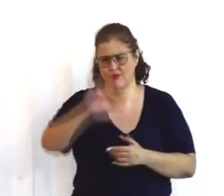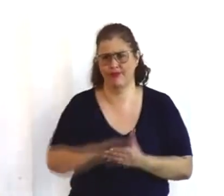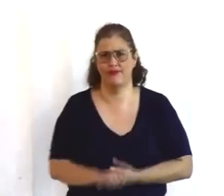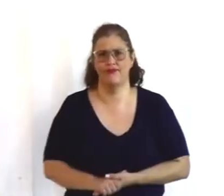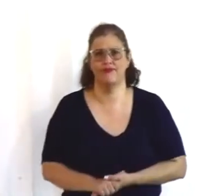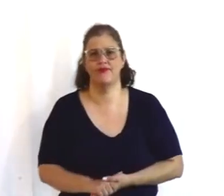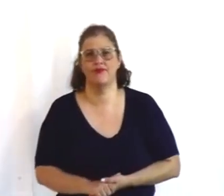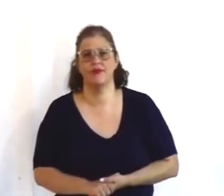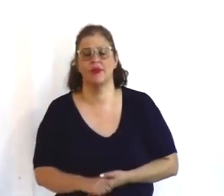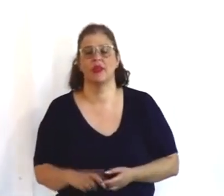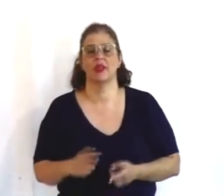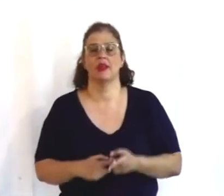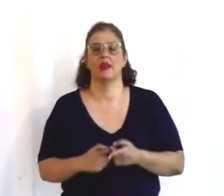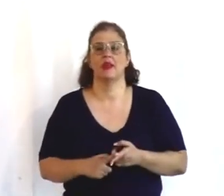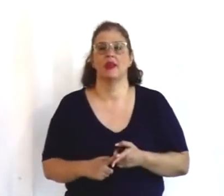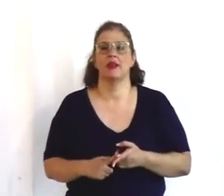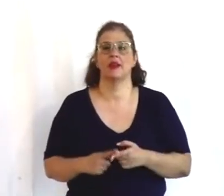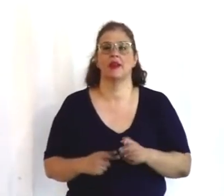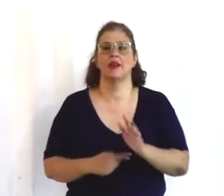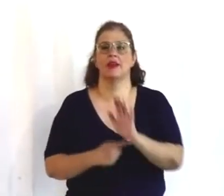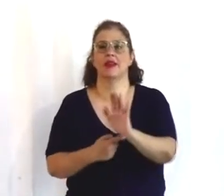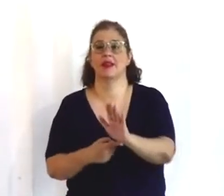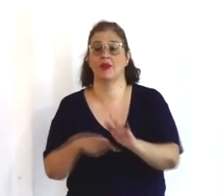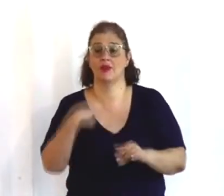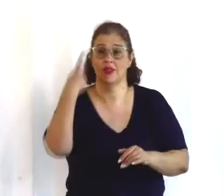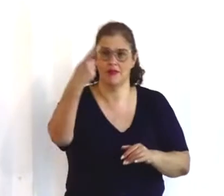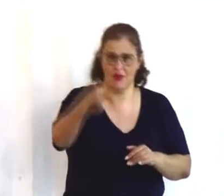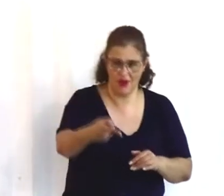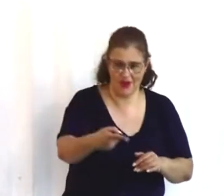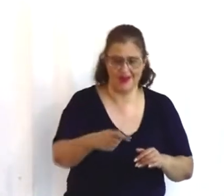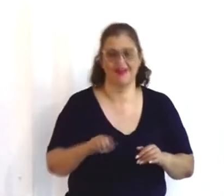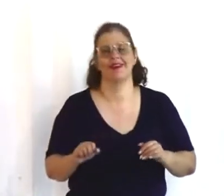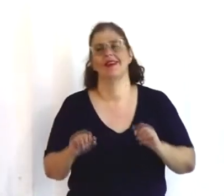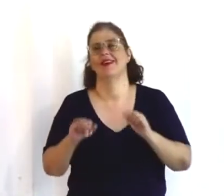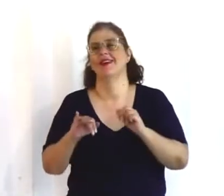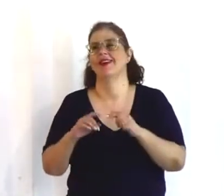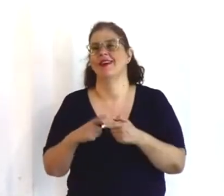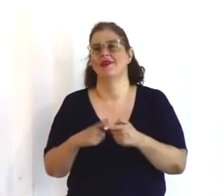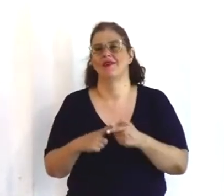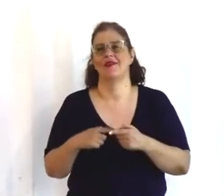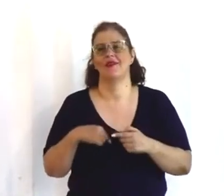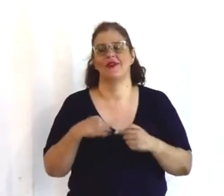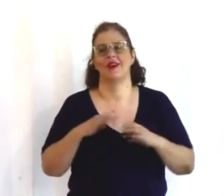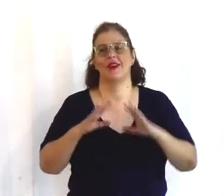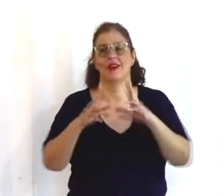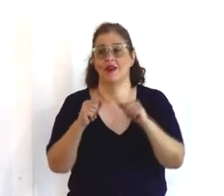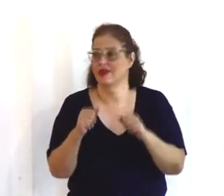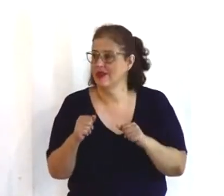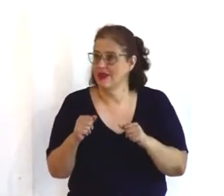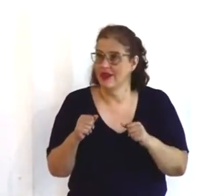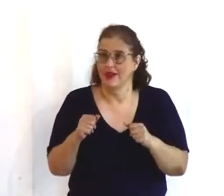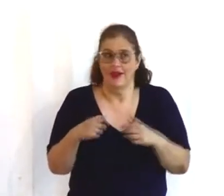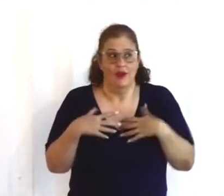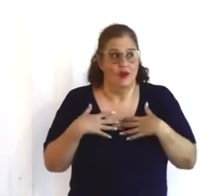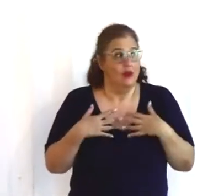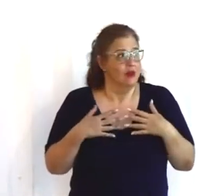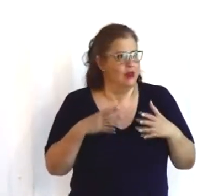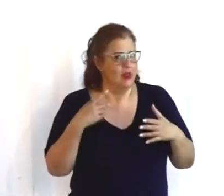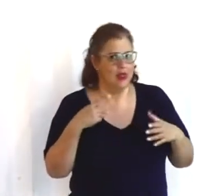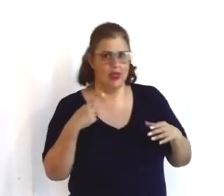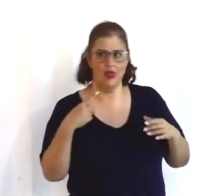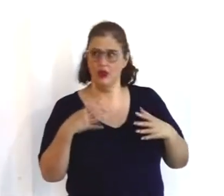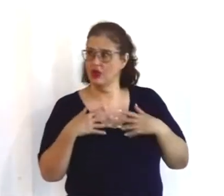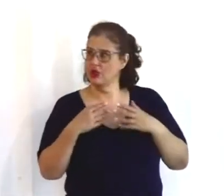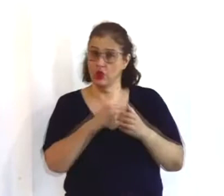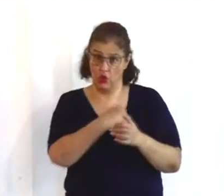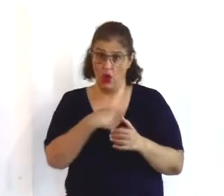se revela exaltado e glorificado a João, e ele cai como morto diante daquela figura tão maravilhosa, lembrando da